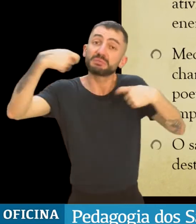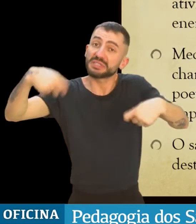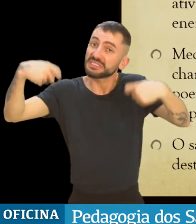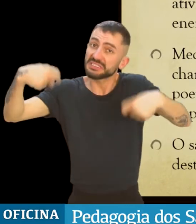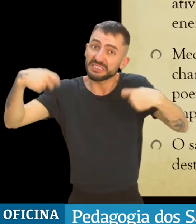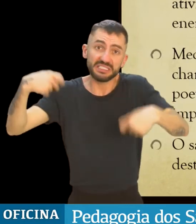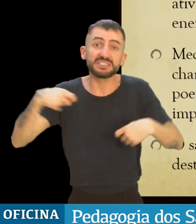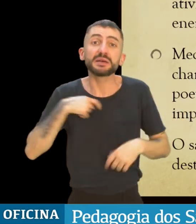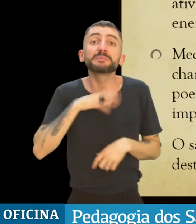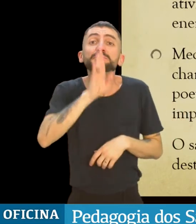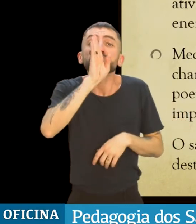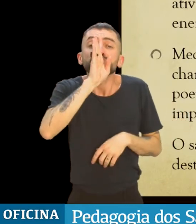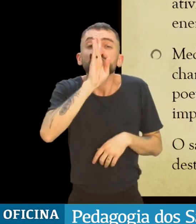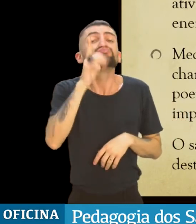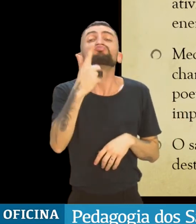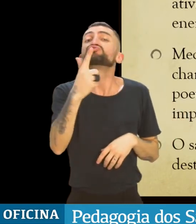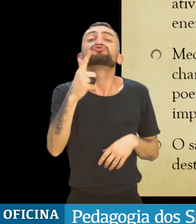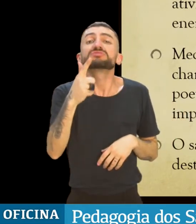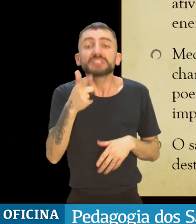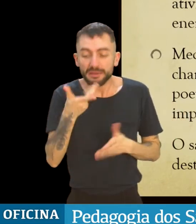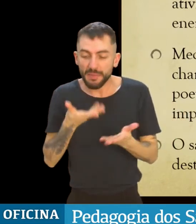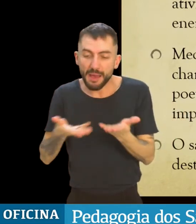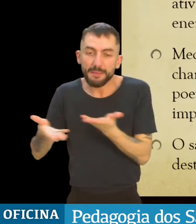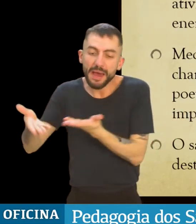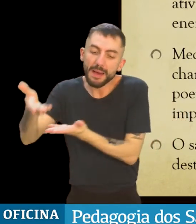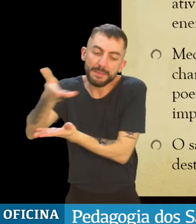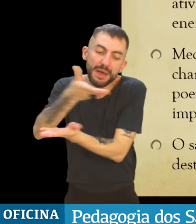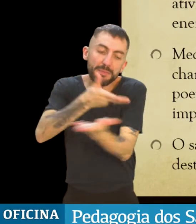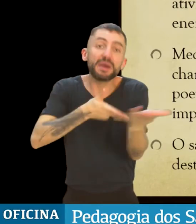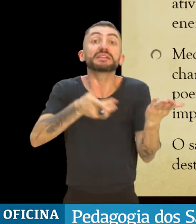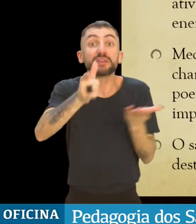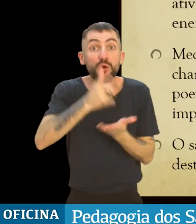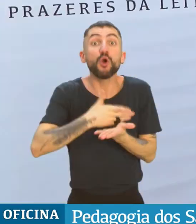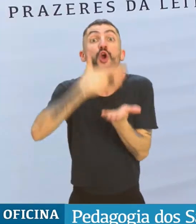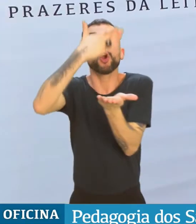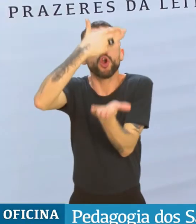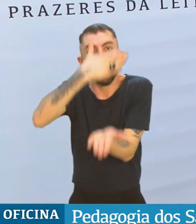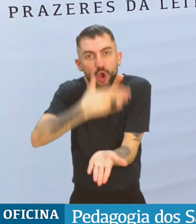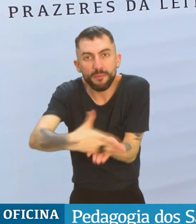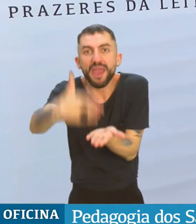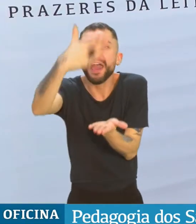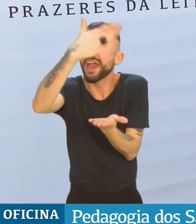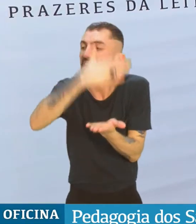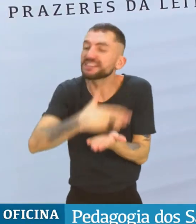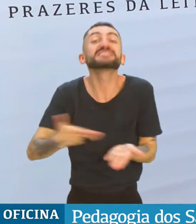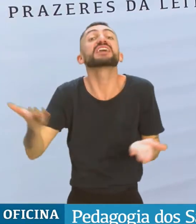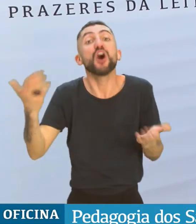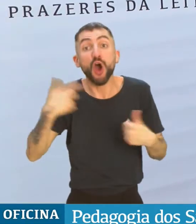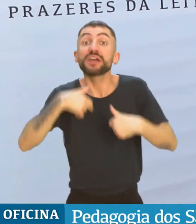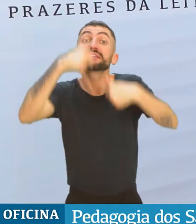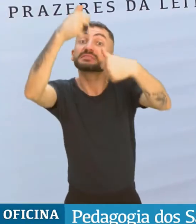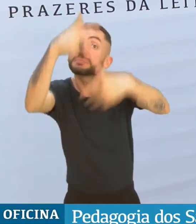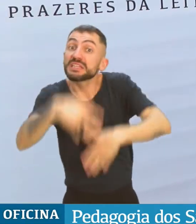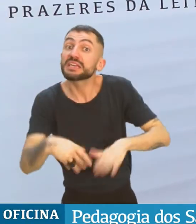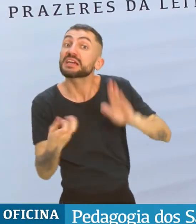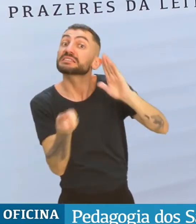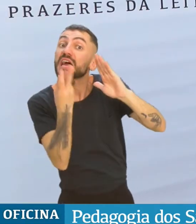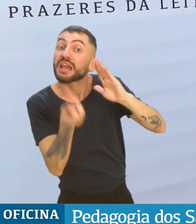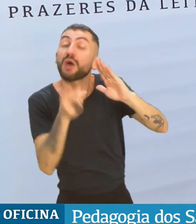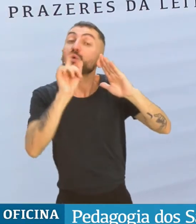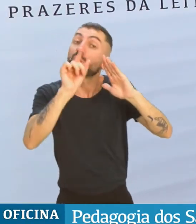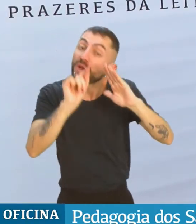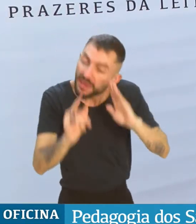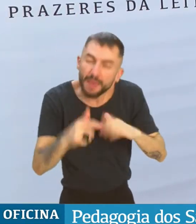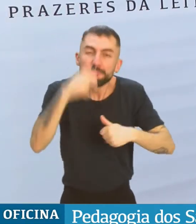você tem uma dinâmica própria, né? Você faz a abertura, você apresenta essa sua proposta, você